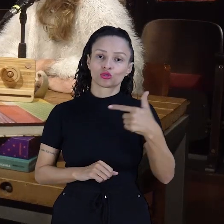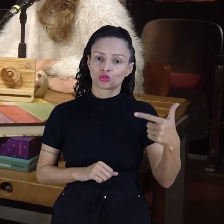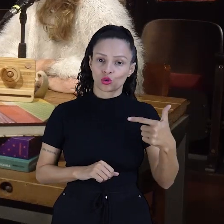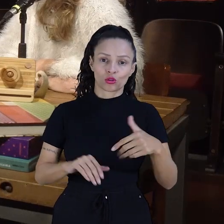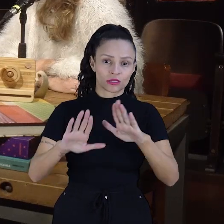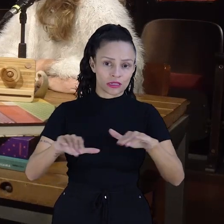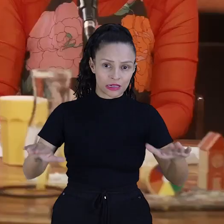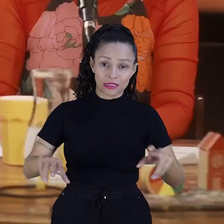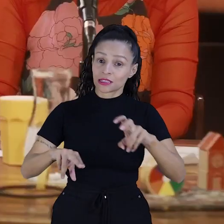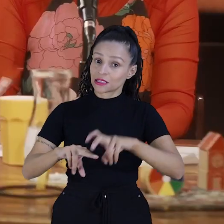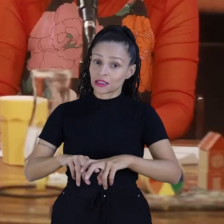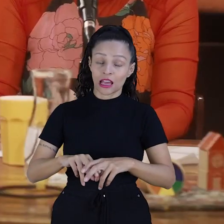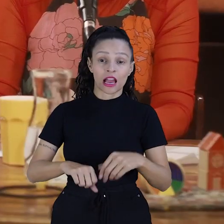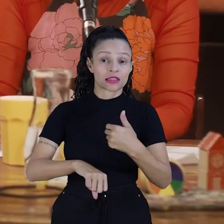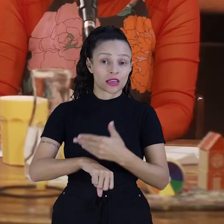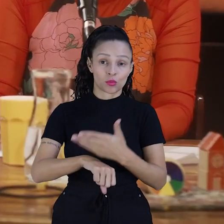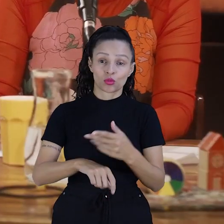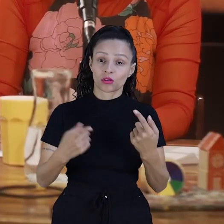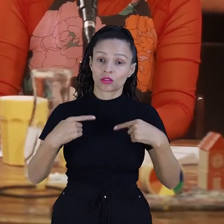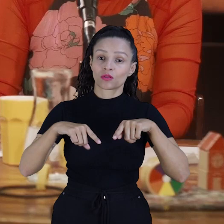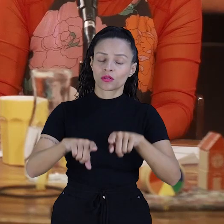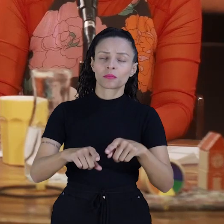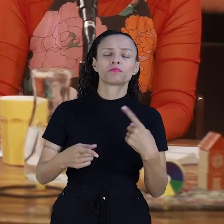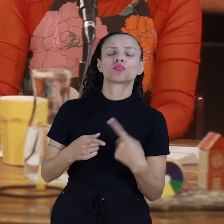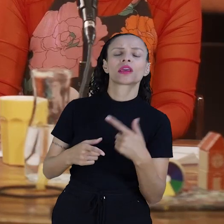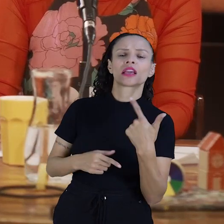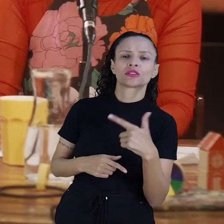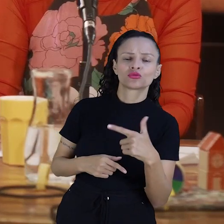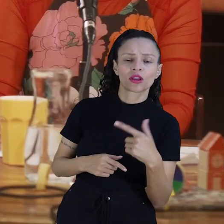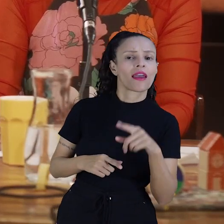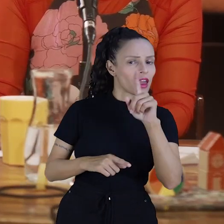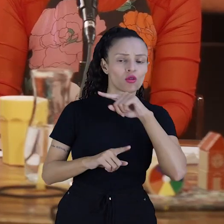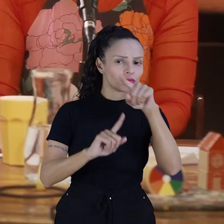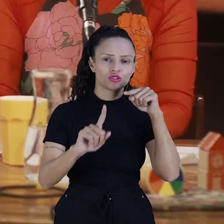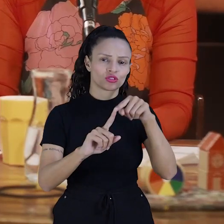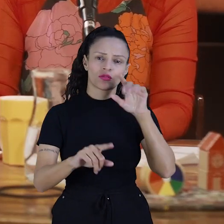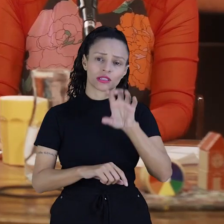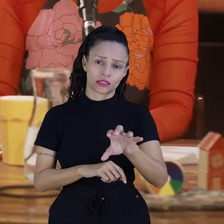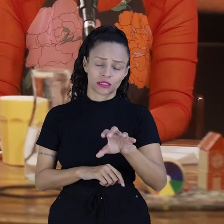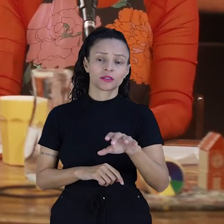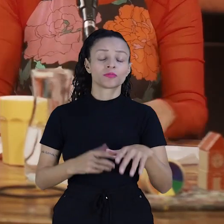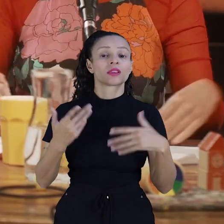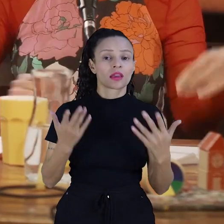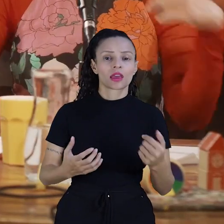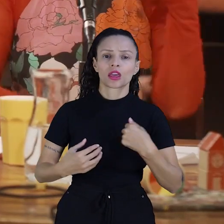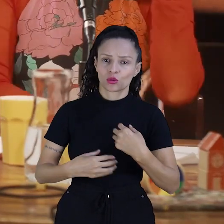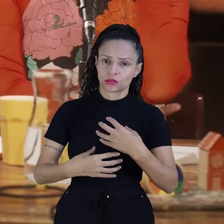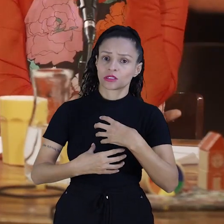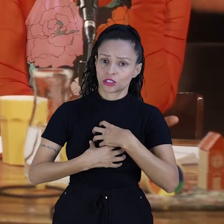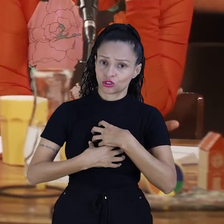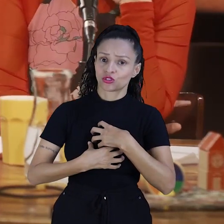vão sentar ao mesmo tempo. Mas não ter 12 cadeiras era intencional? Era intencional já. E eu fui